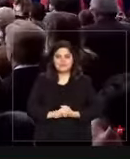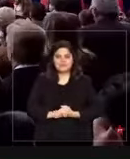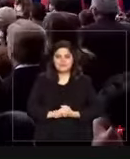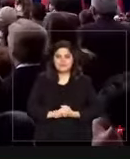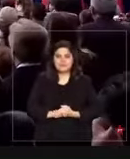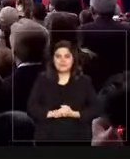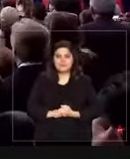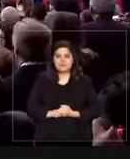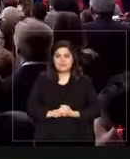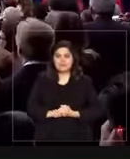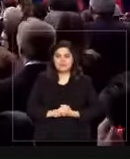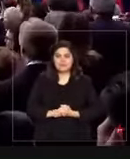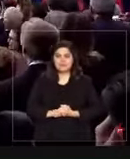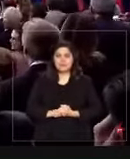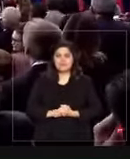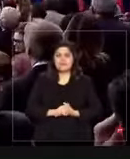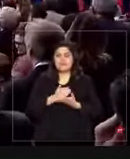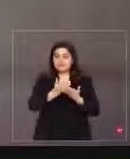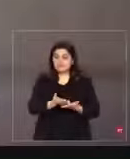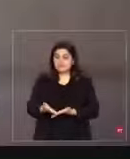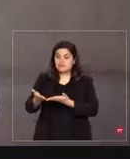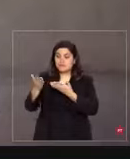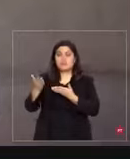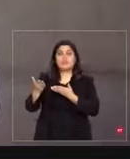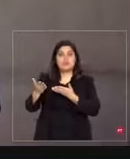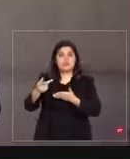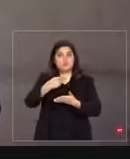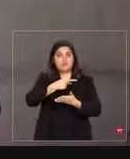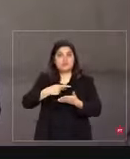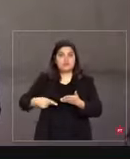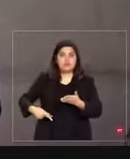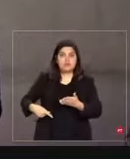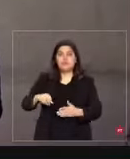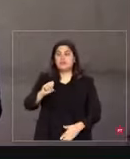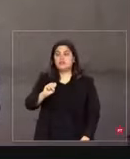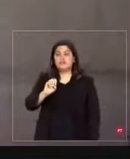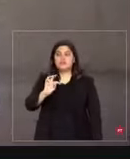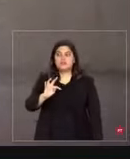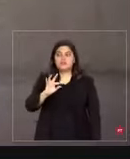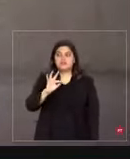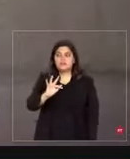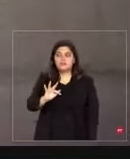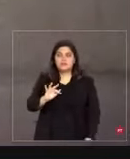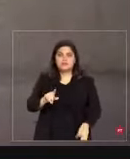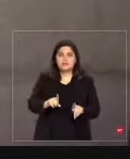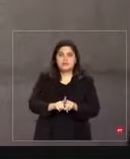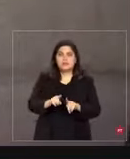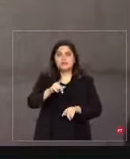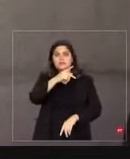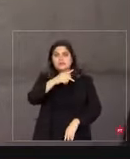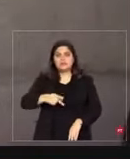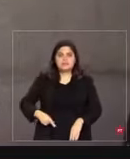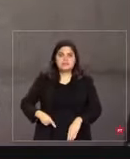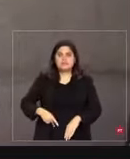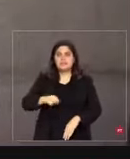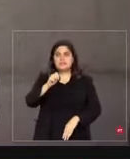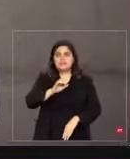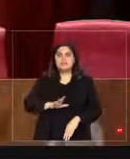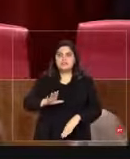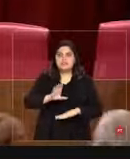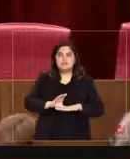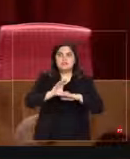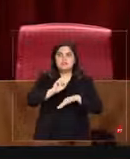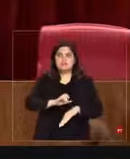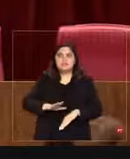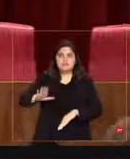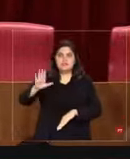solene, sendo chamado Excelentíssima senhora primeiro a presidente compor a do mesa o Supremo presidente Tribunal do Federal e do Conselho Nacional de Justiça,